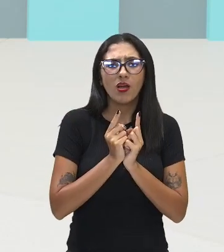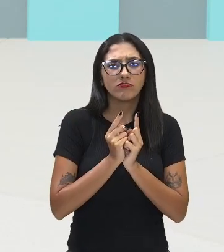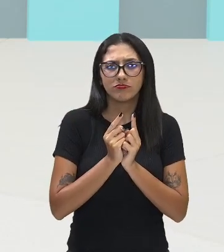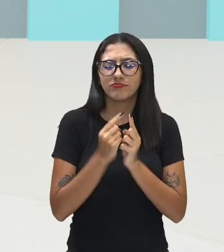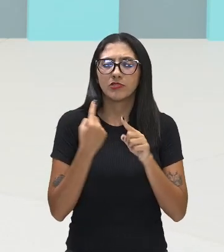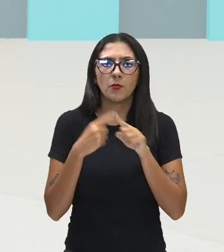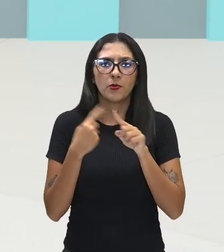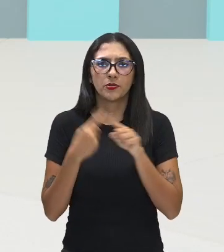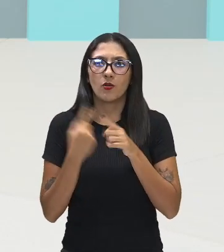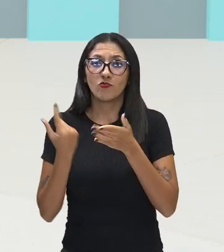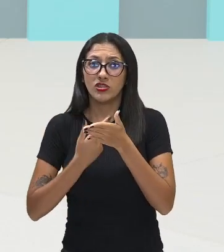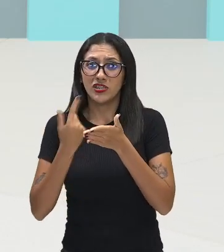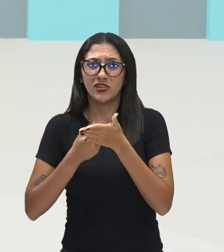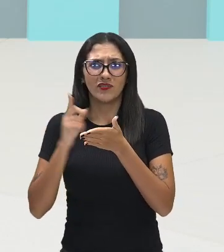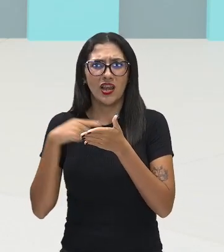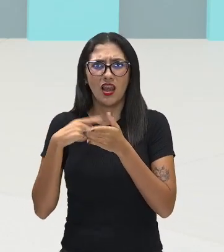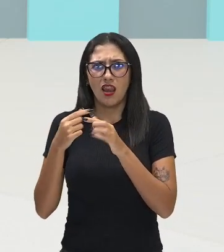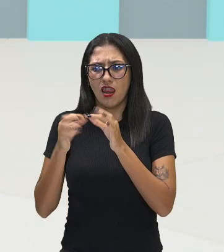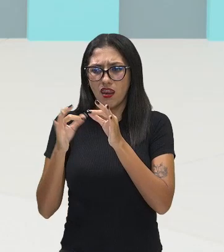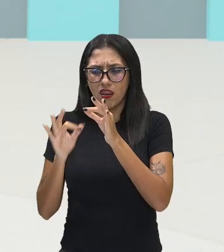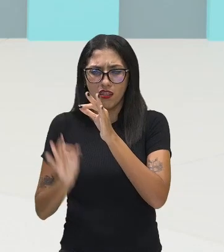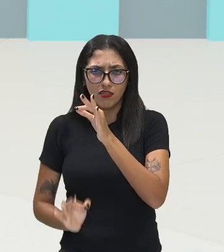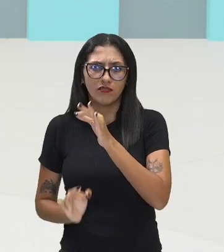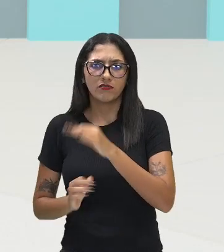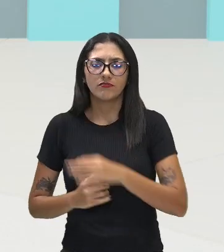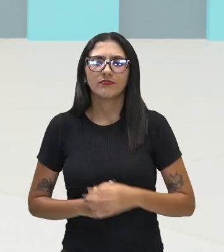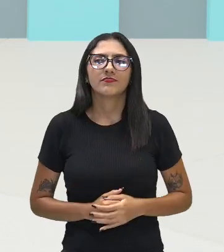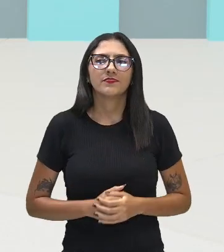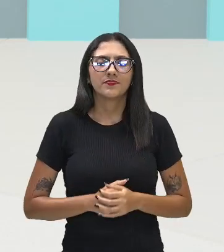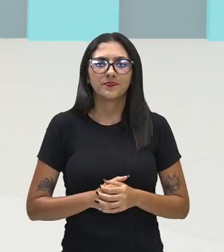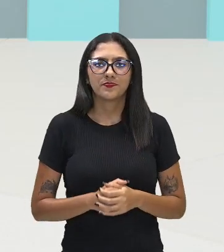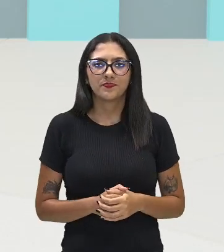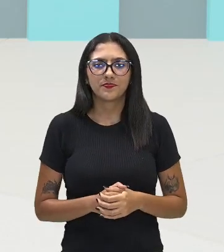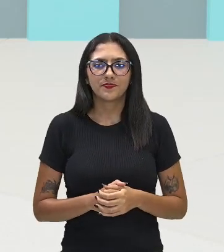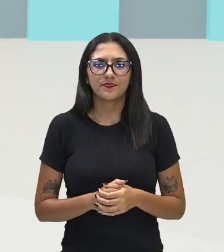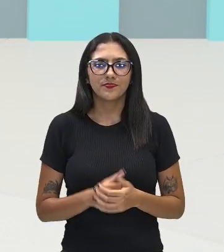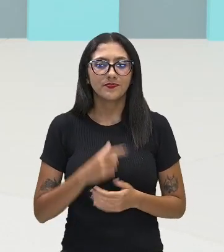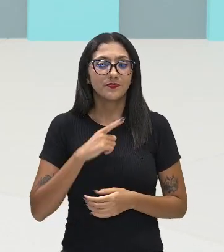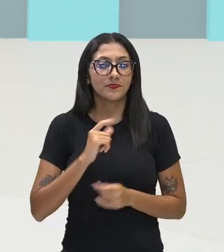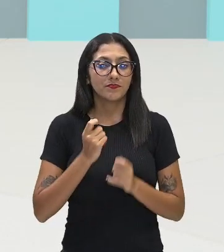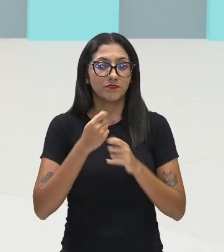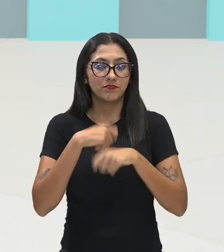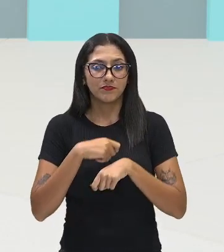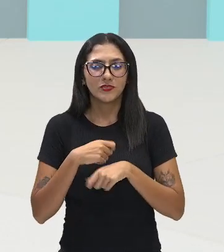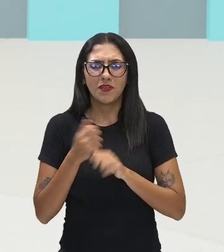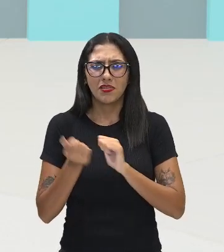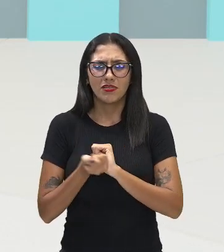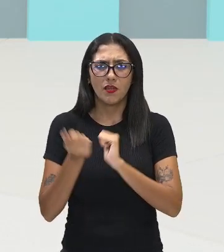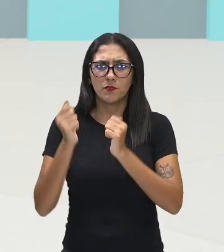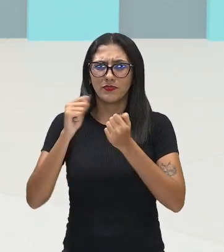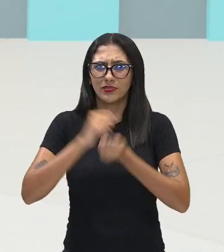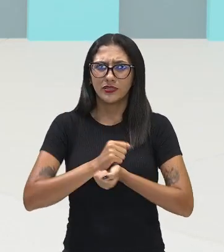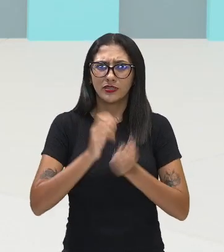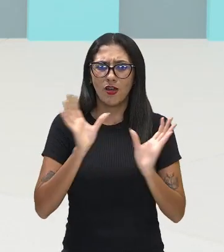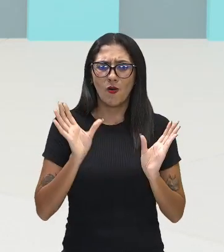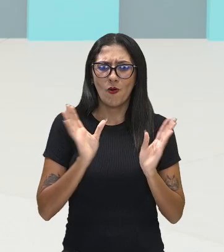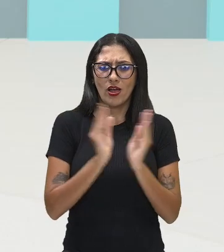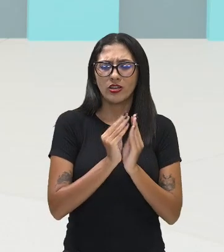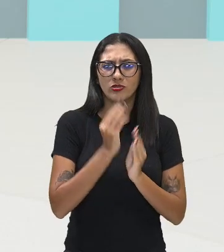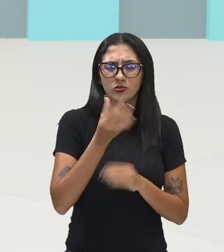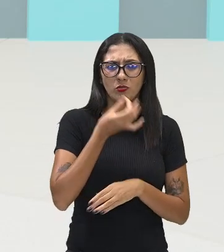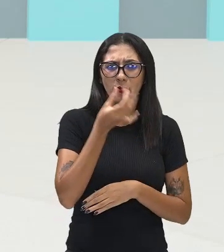páginas, basicamente, né? Então, para você fazer uma resenha crítica de um livro de 170 e pouco ou